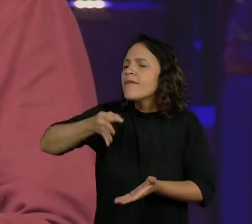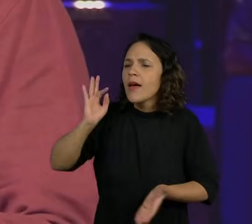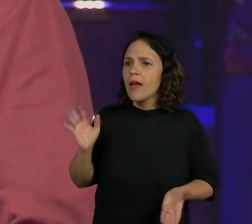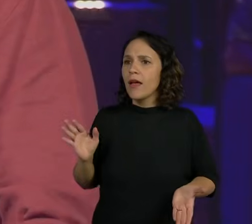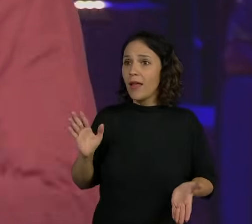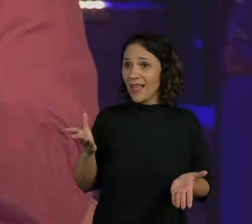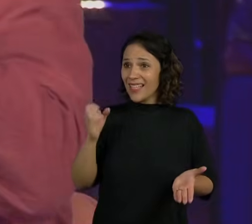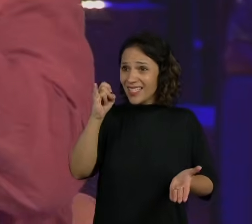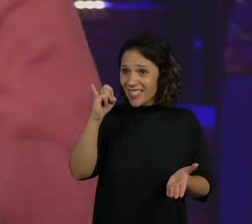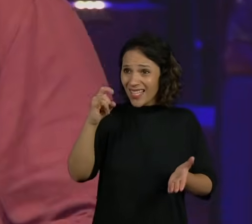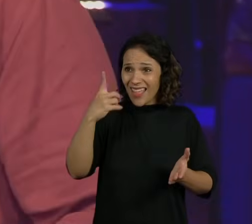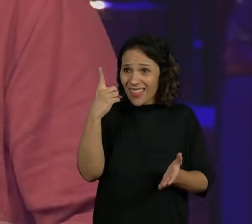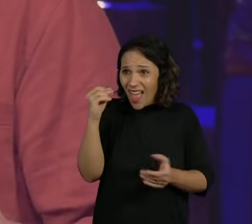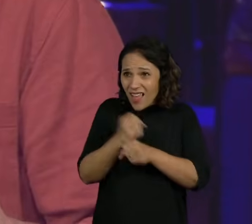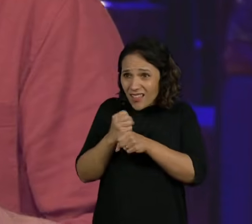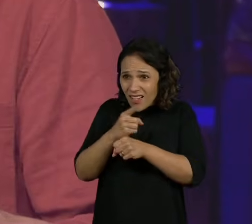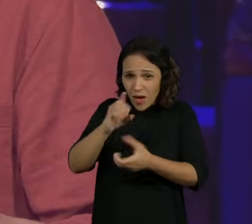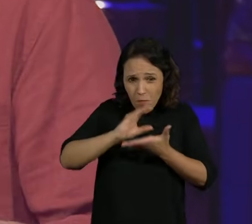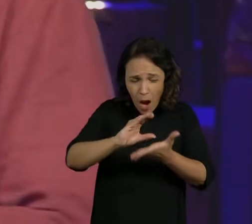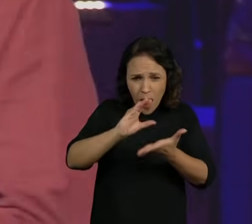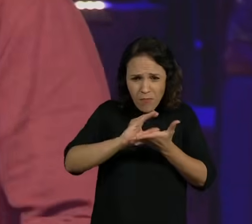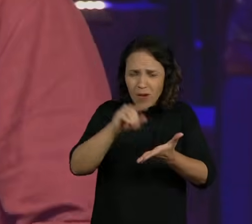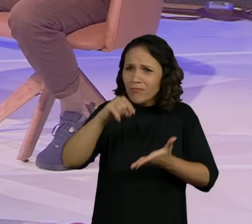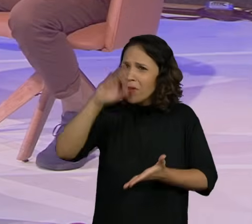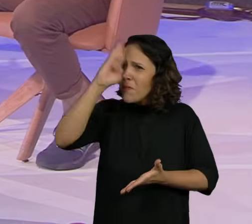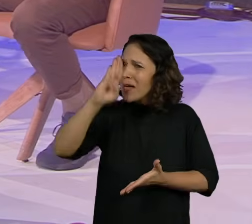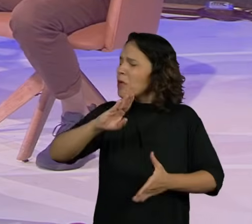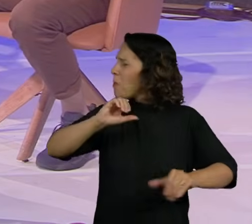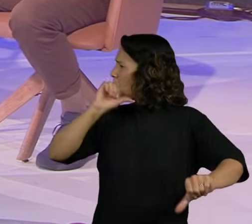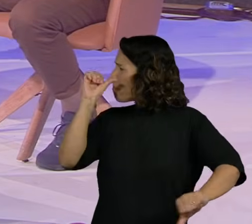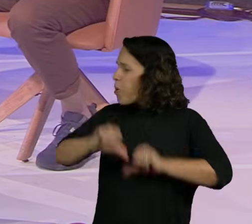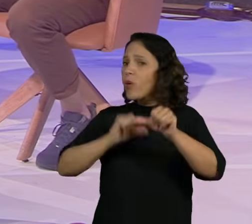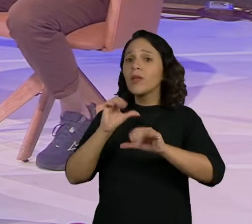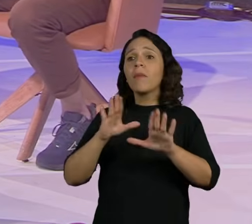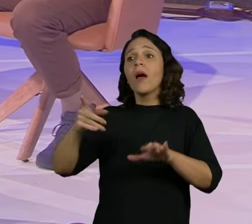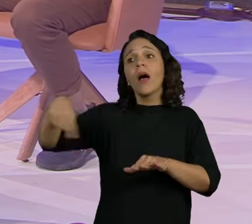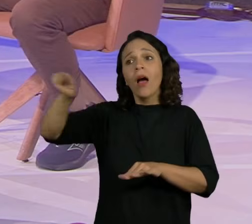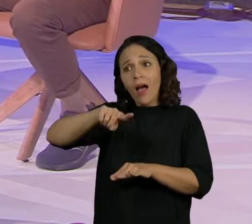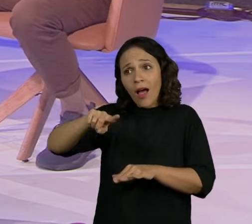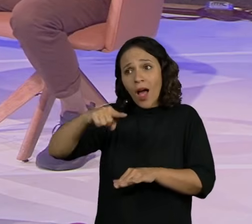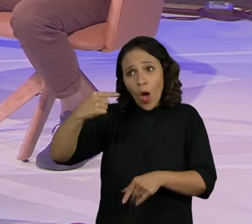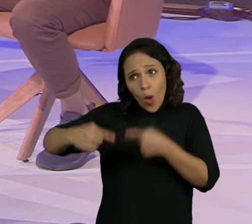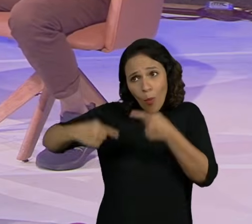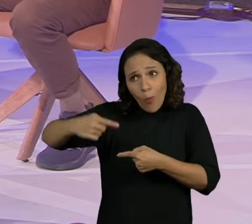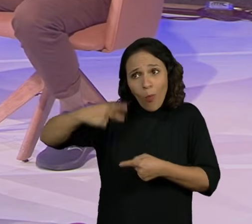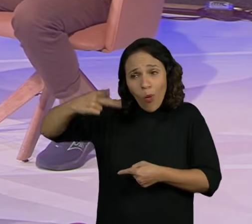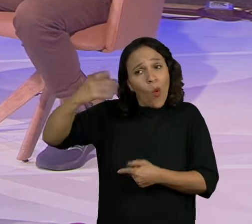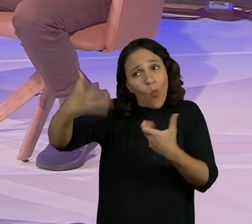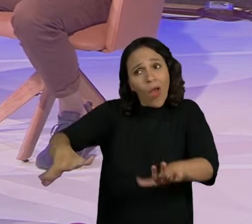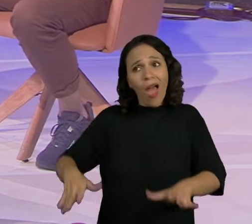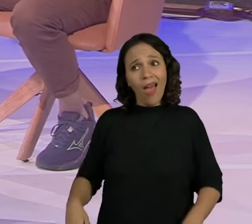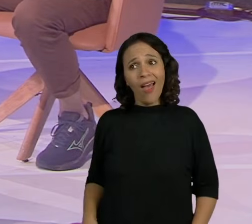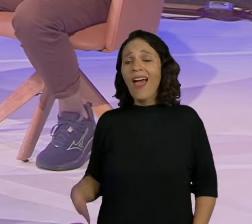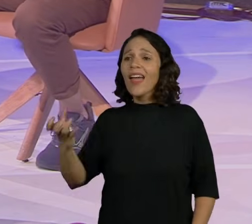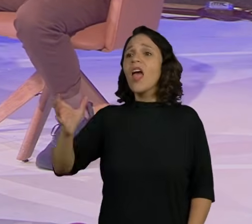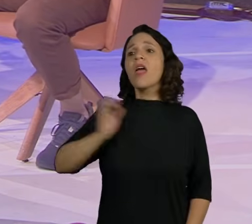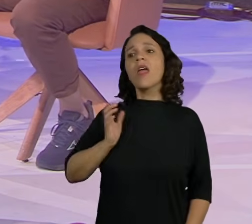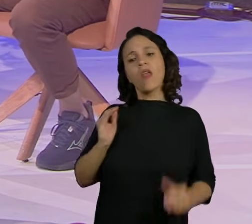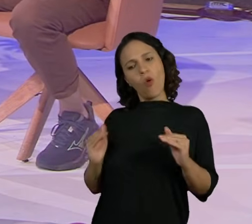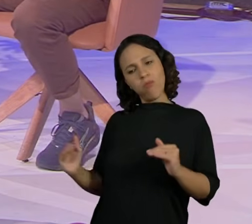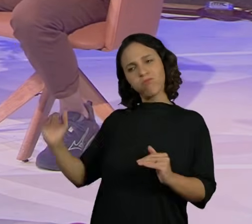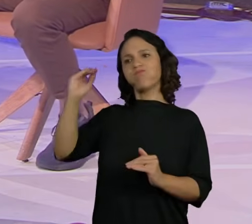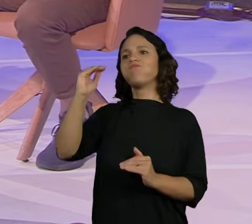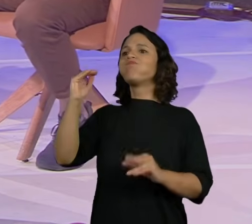10 anos isso, esse país muda. Esse país muda. É porque ninguém quer que mude. Né? Entende? O rico quer ficar com